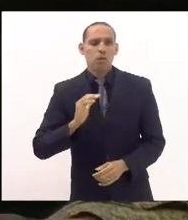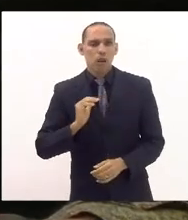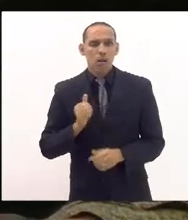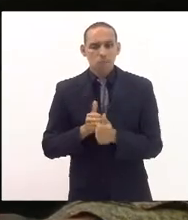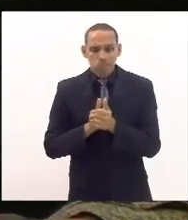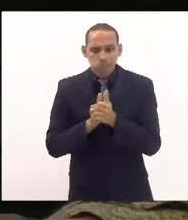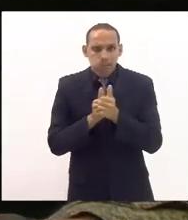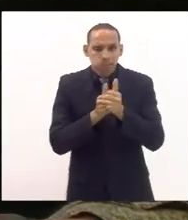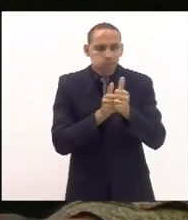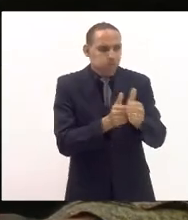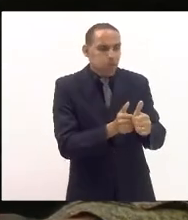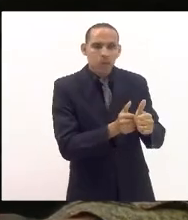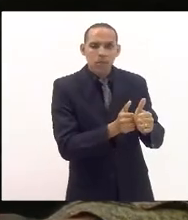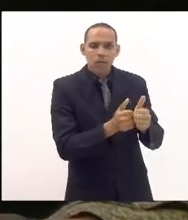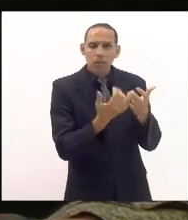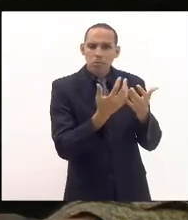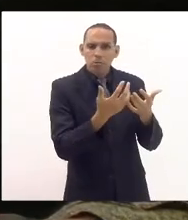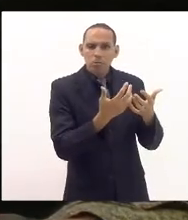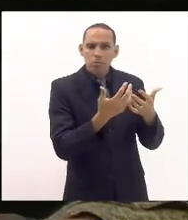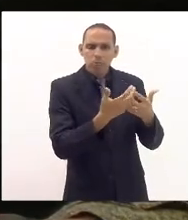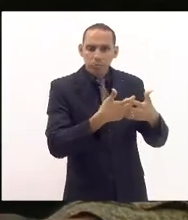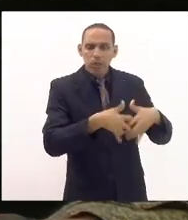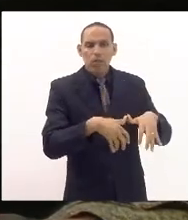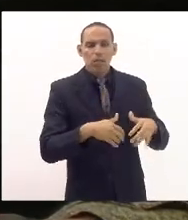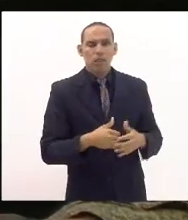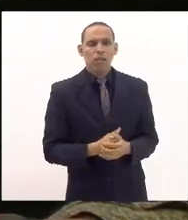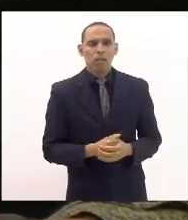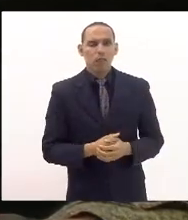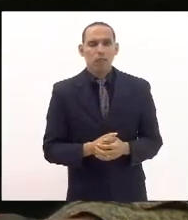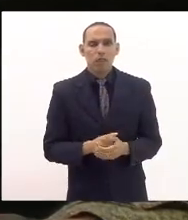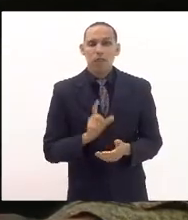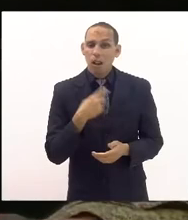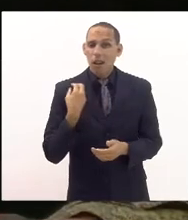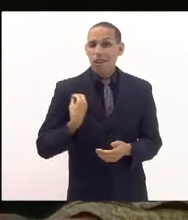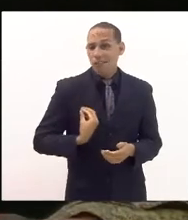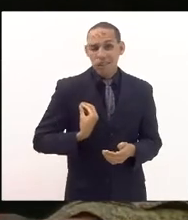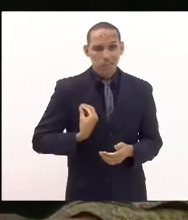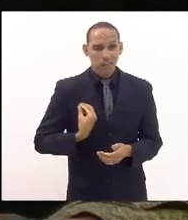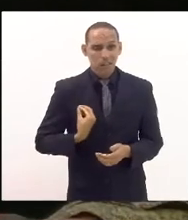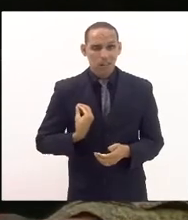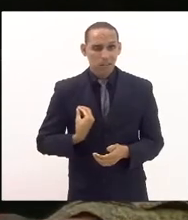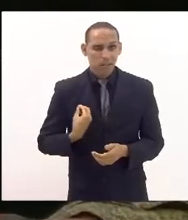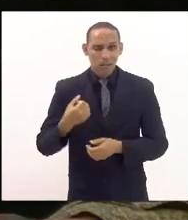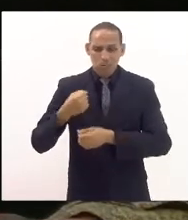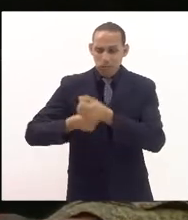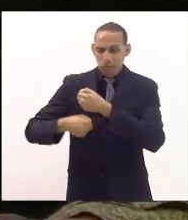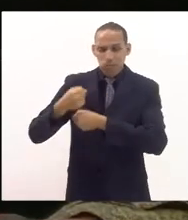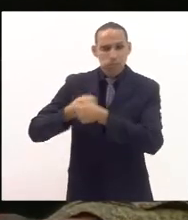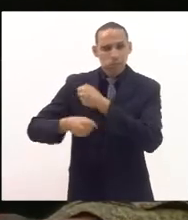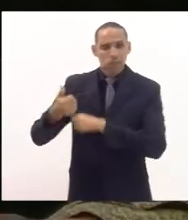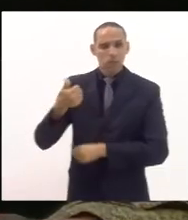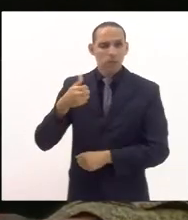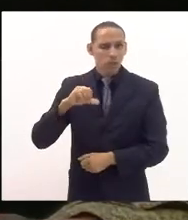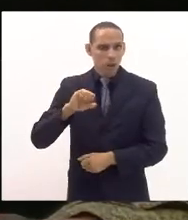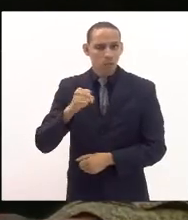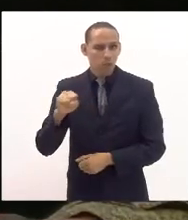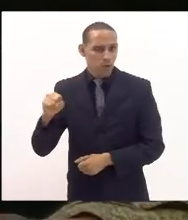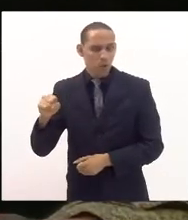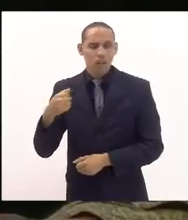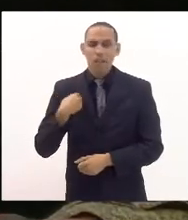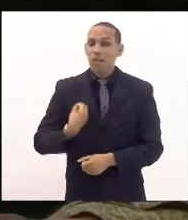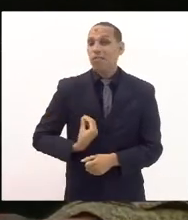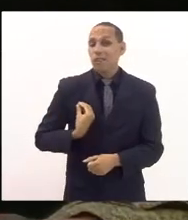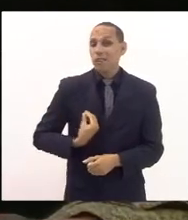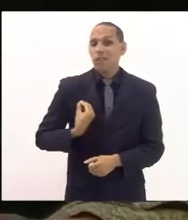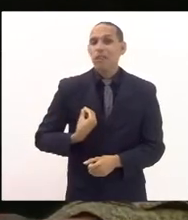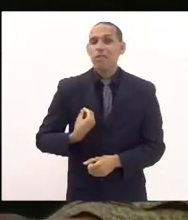acompanha a tragédia em Petrópolis nós vivemos né em 88 eu vivi